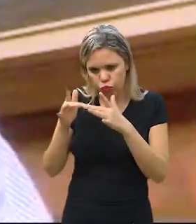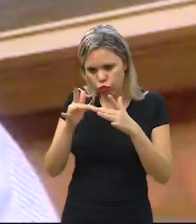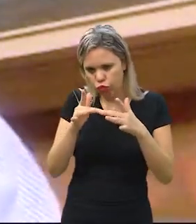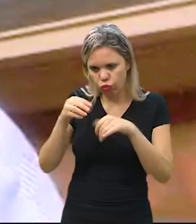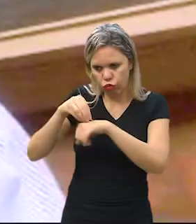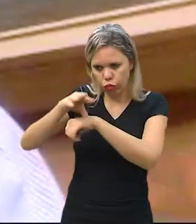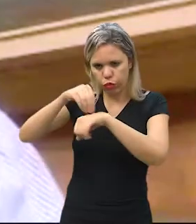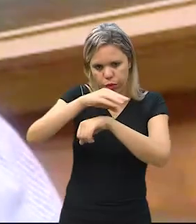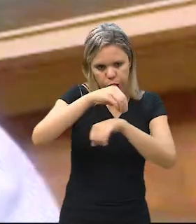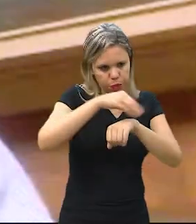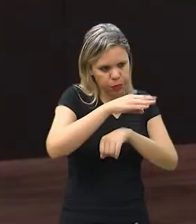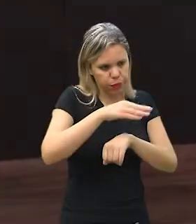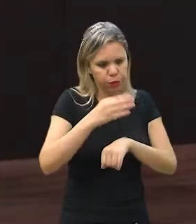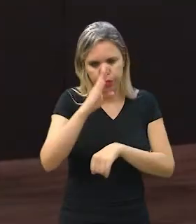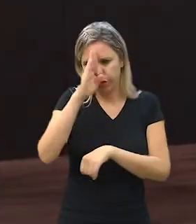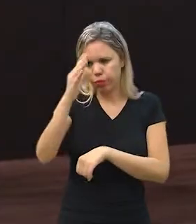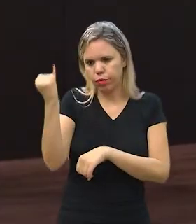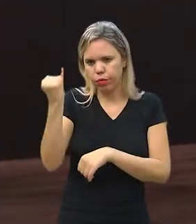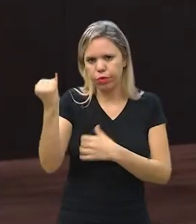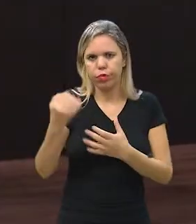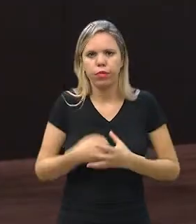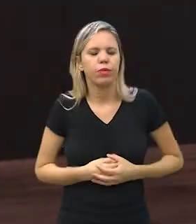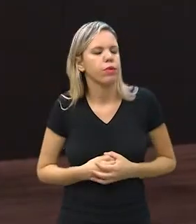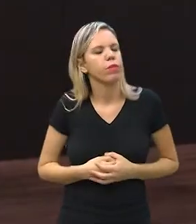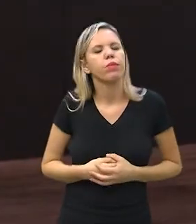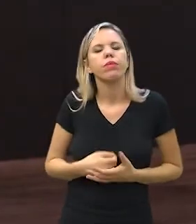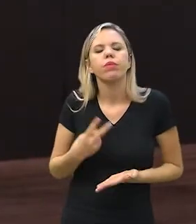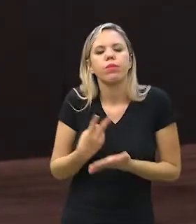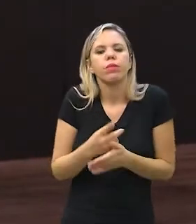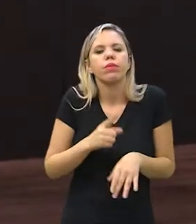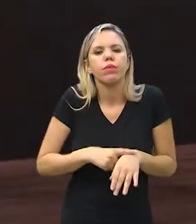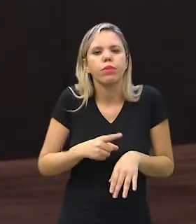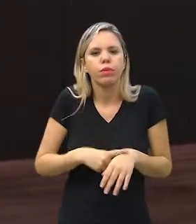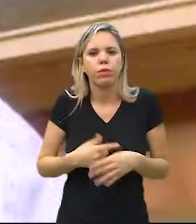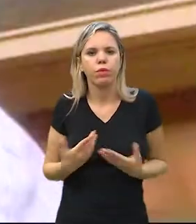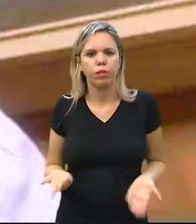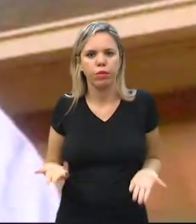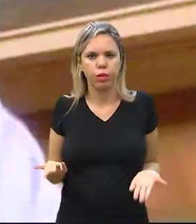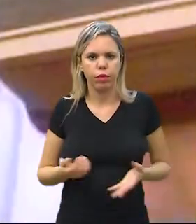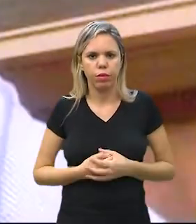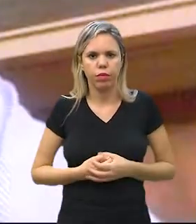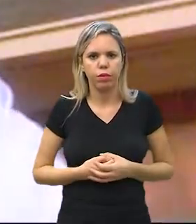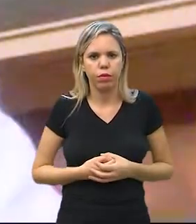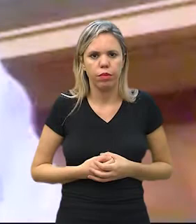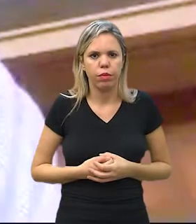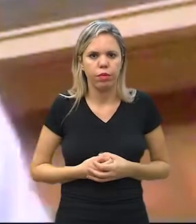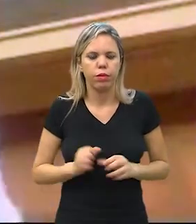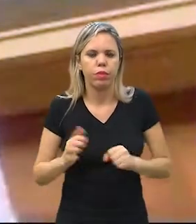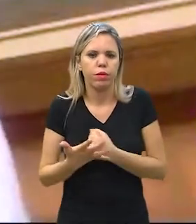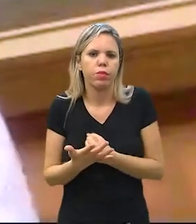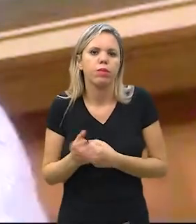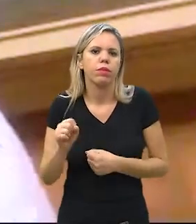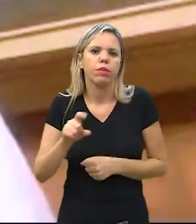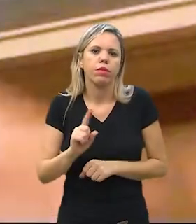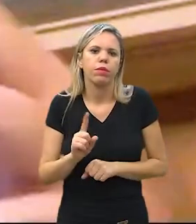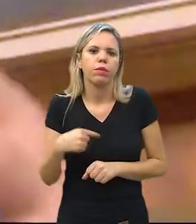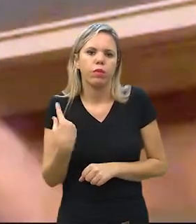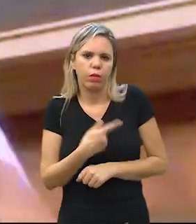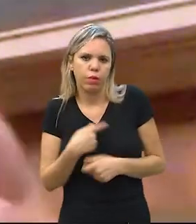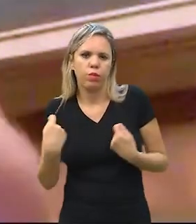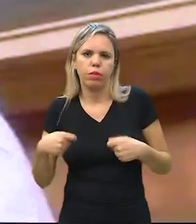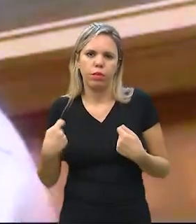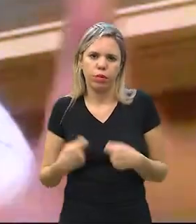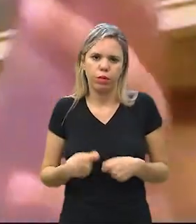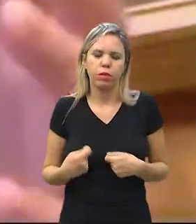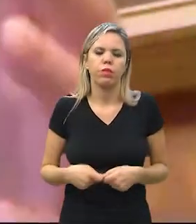as indicações são fundamentais neste momento. Então, com pandemia, sem pandemia, a